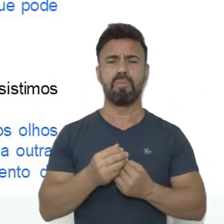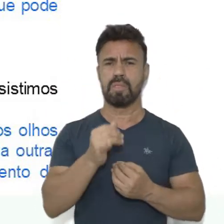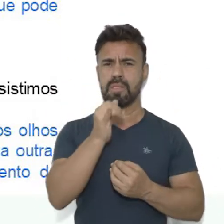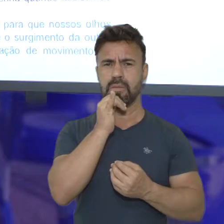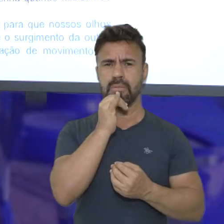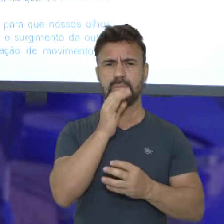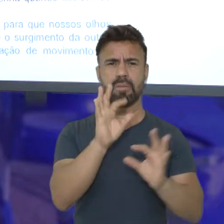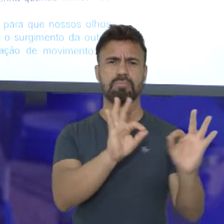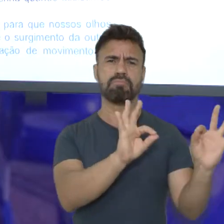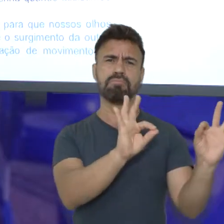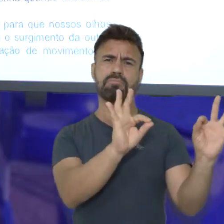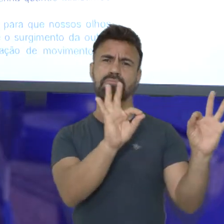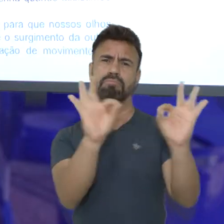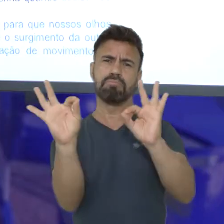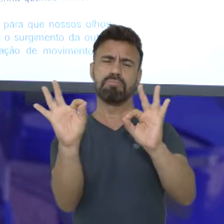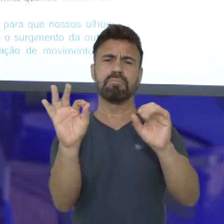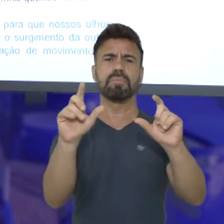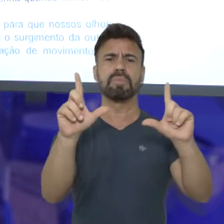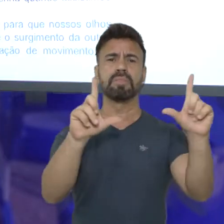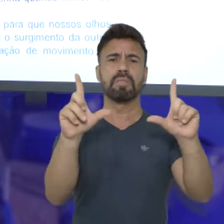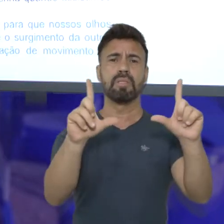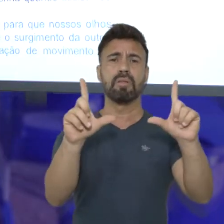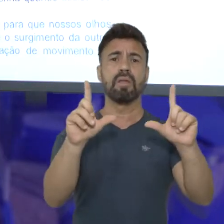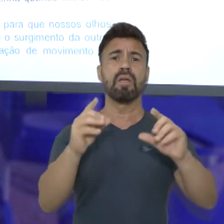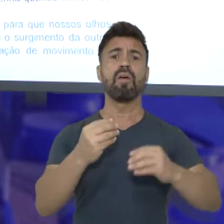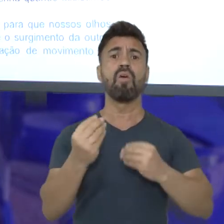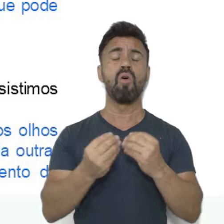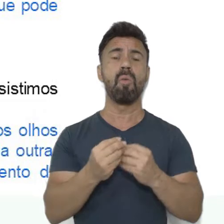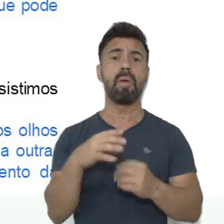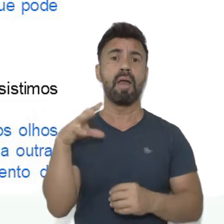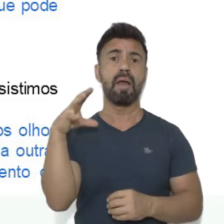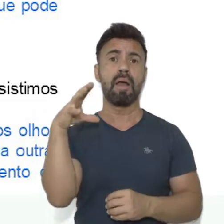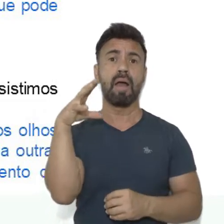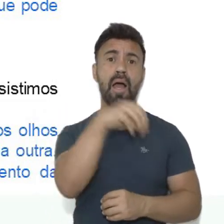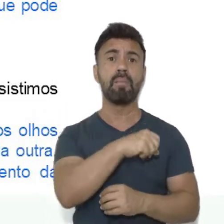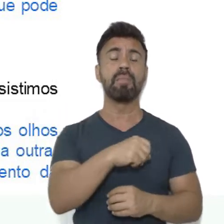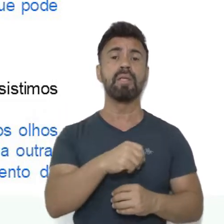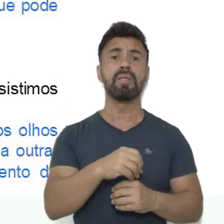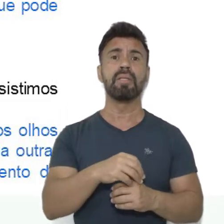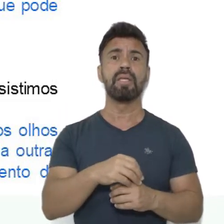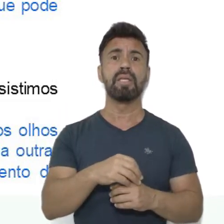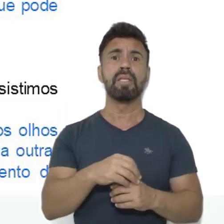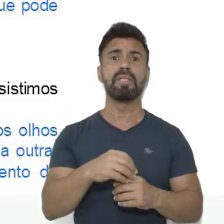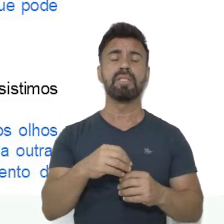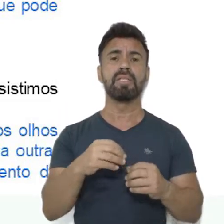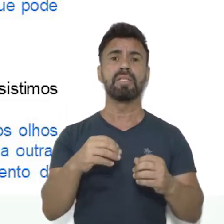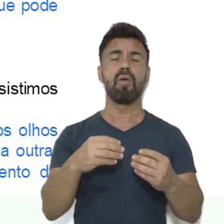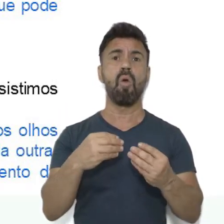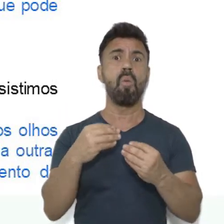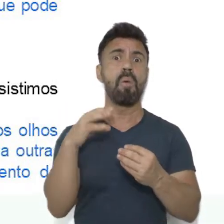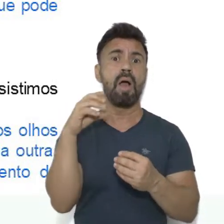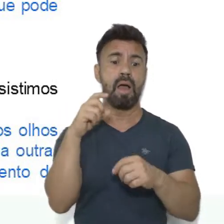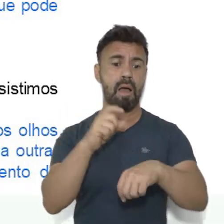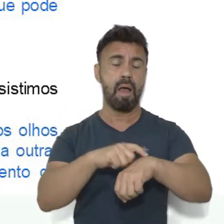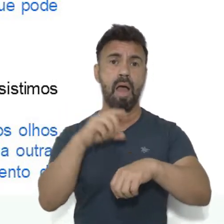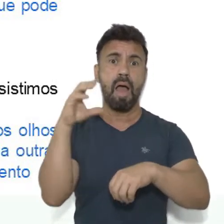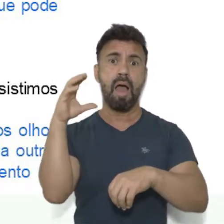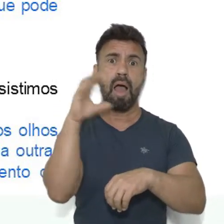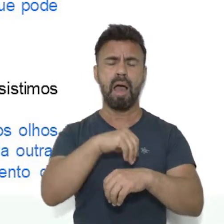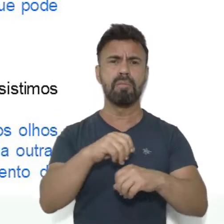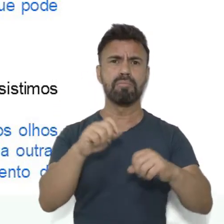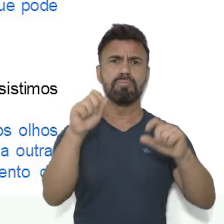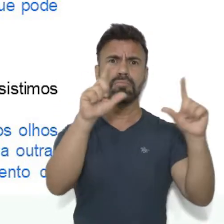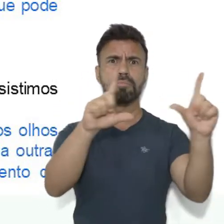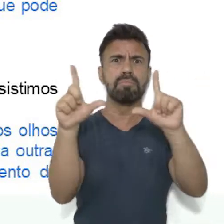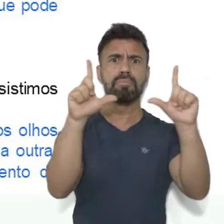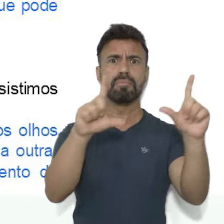à TV? A persistência virtual é a rapidez com que as imagens elas são reproduzidas diante dos nossos